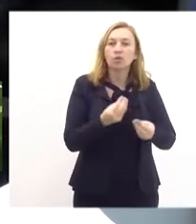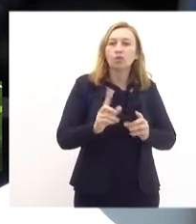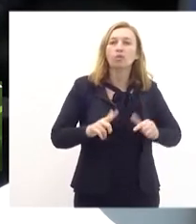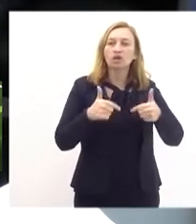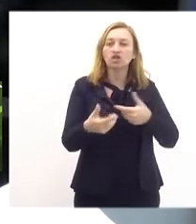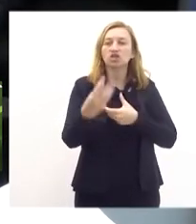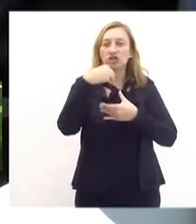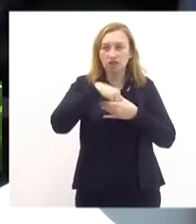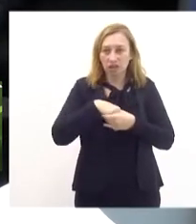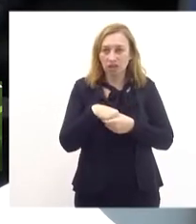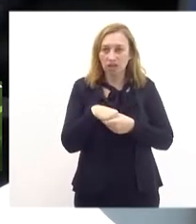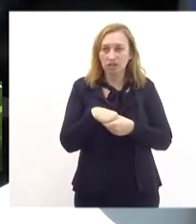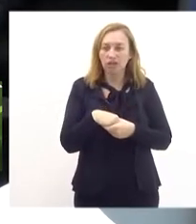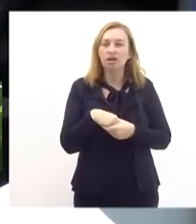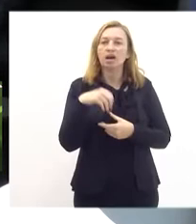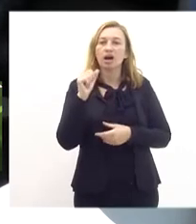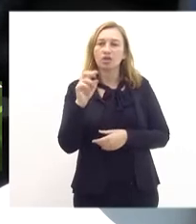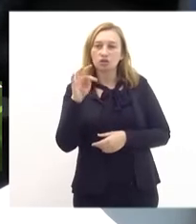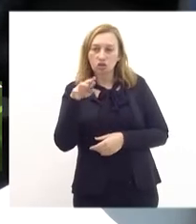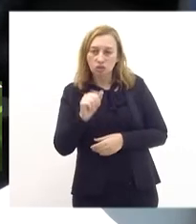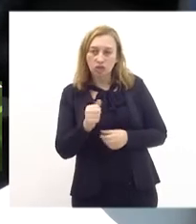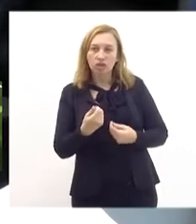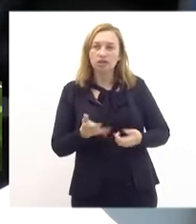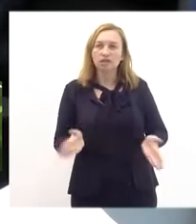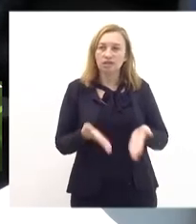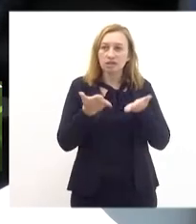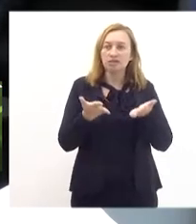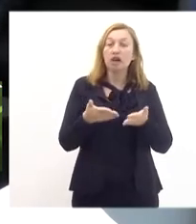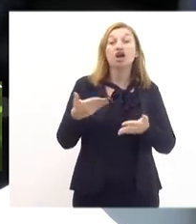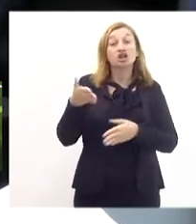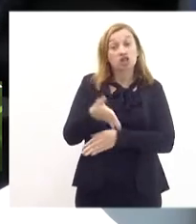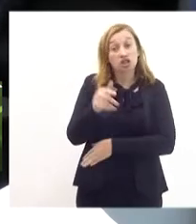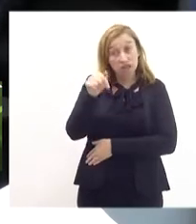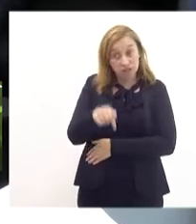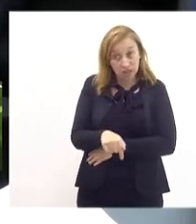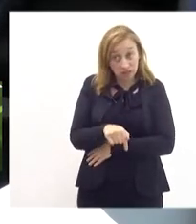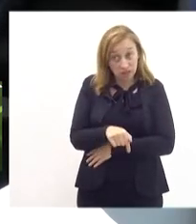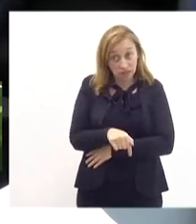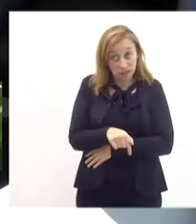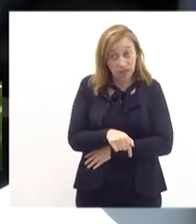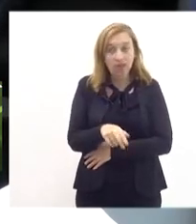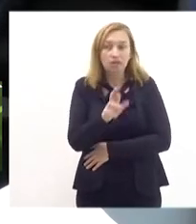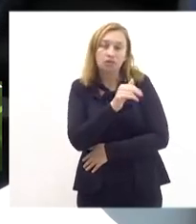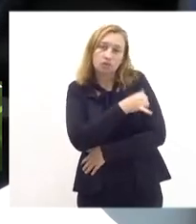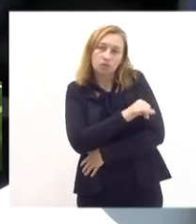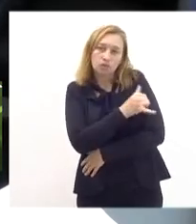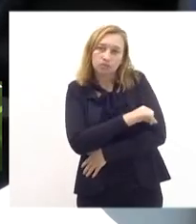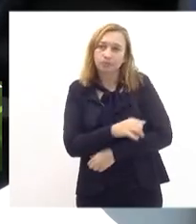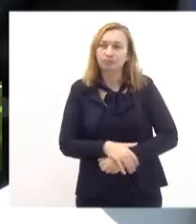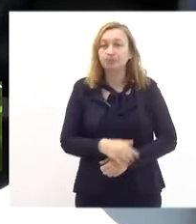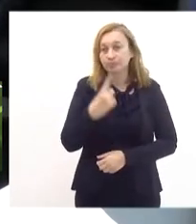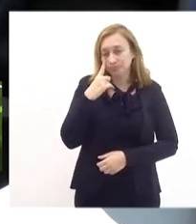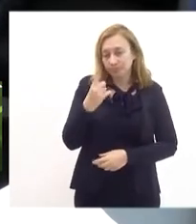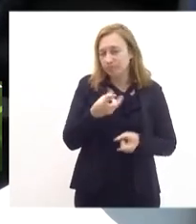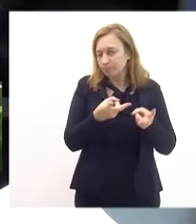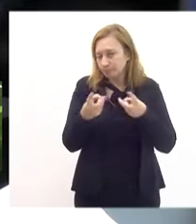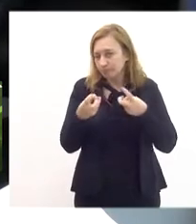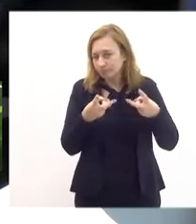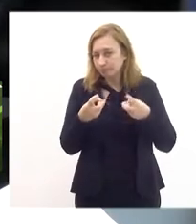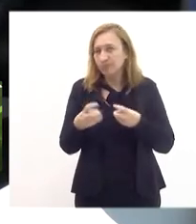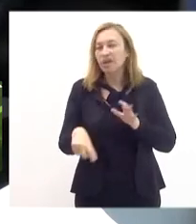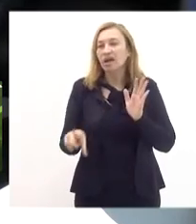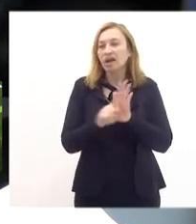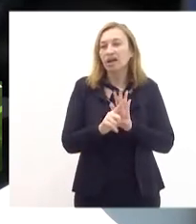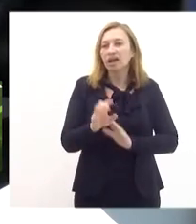de integridade, auditoria e incentivo. Chegando aqui, no Rio de Janeiro, a gente bem observa a lei